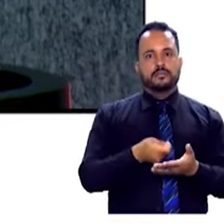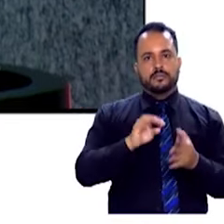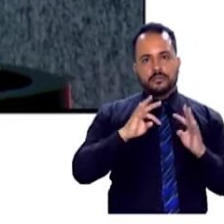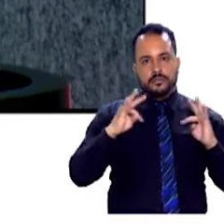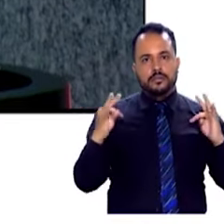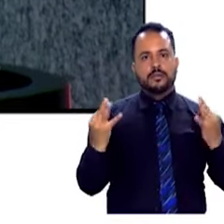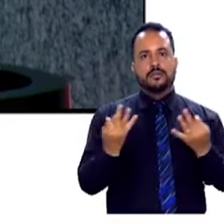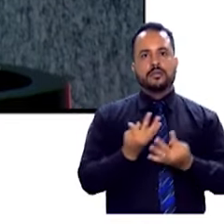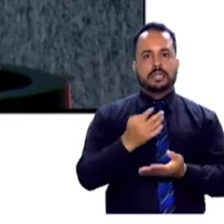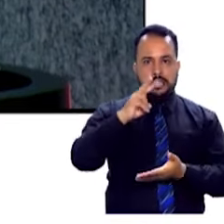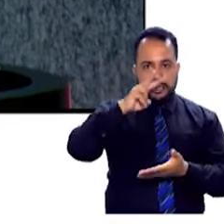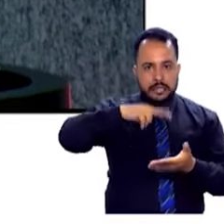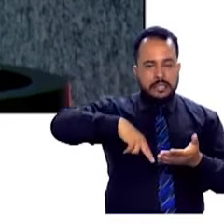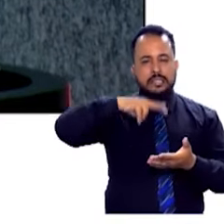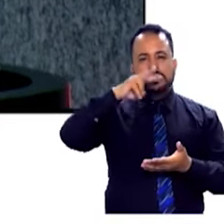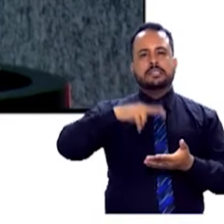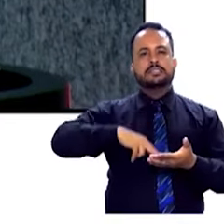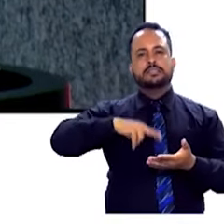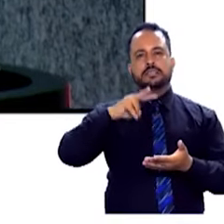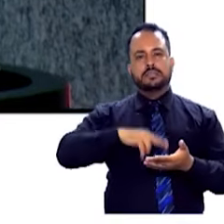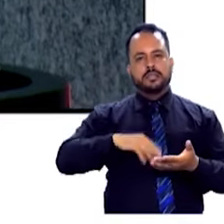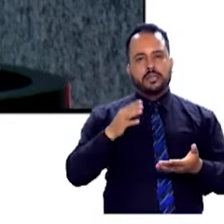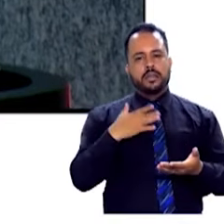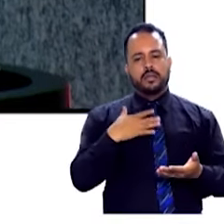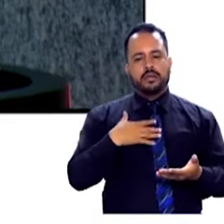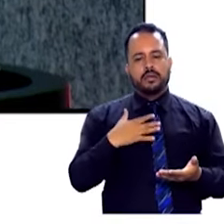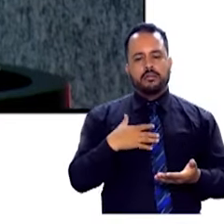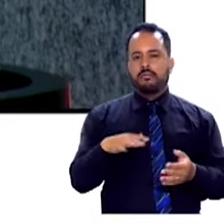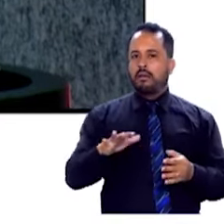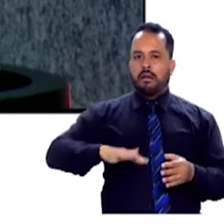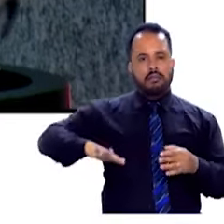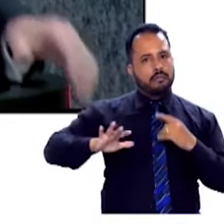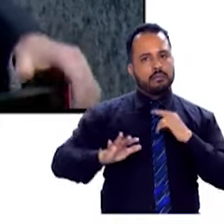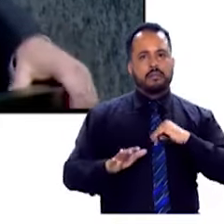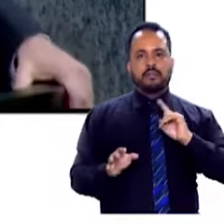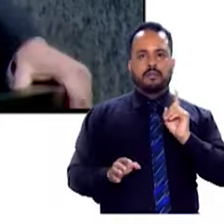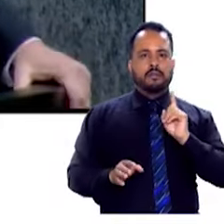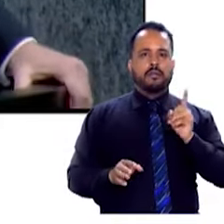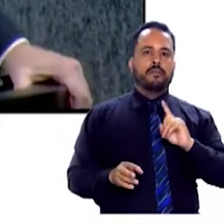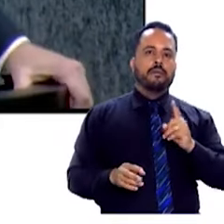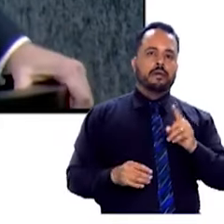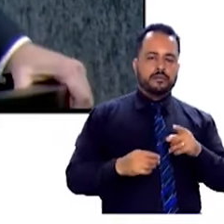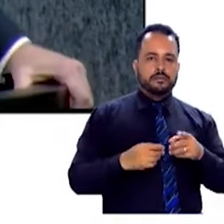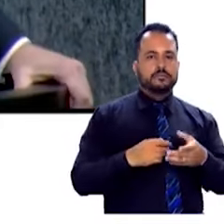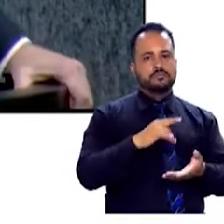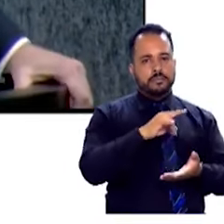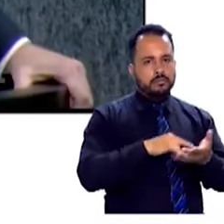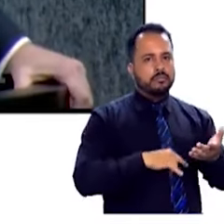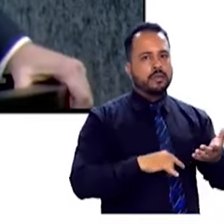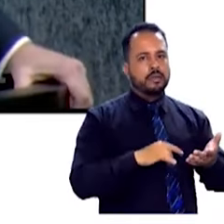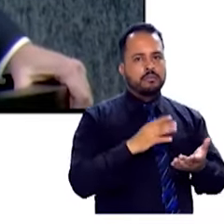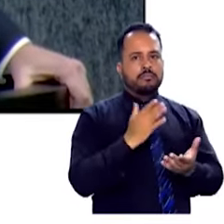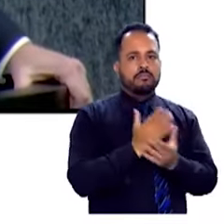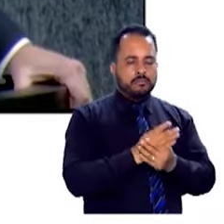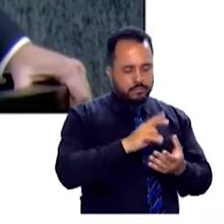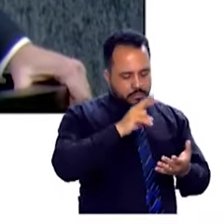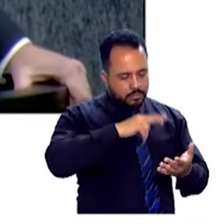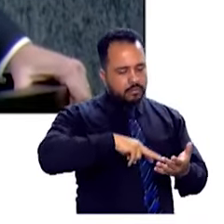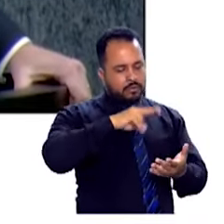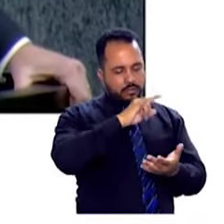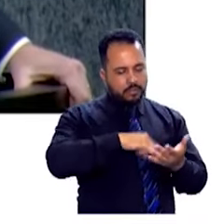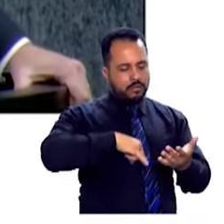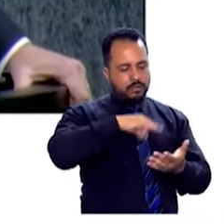são lidas não só na minha área eu leio coisas que não são nem na minha área porque são só eh são muito bem argas também são belos documentos são